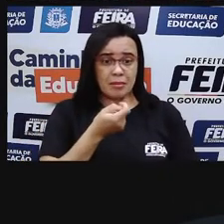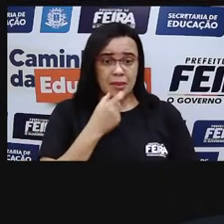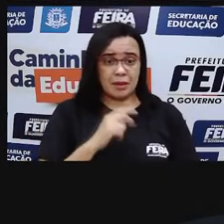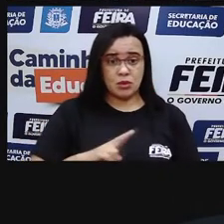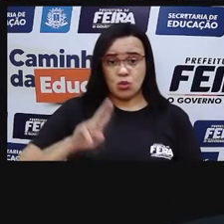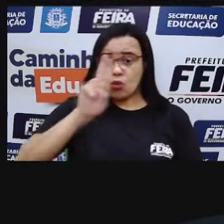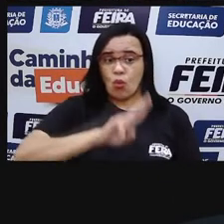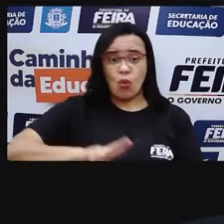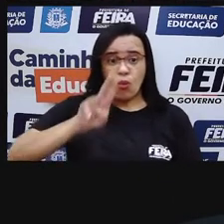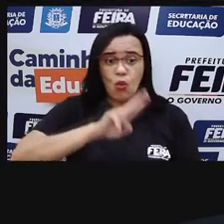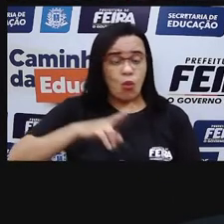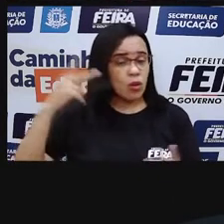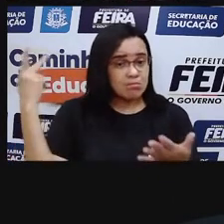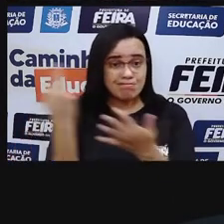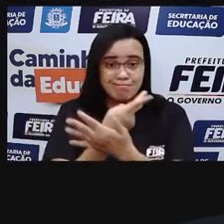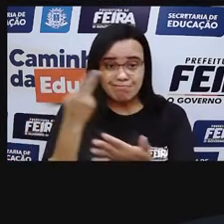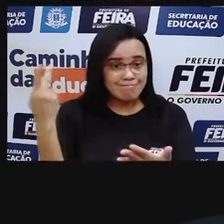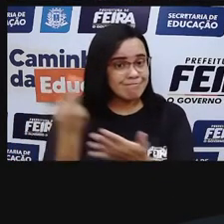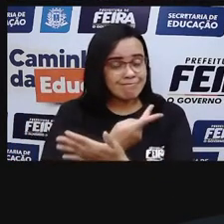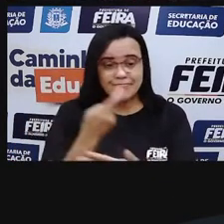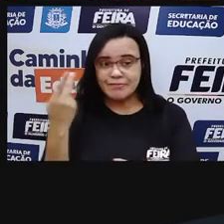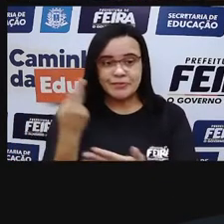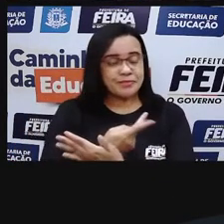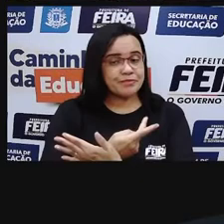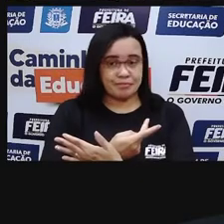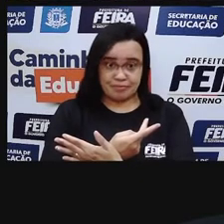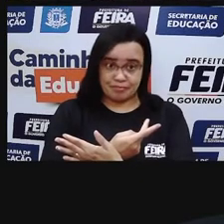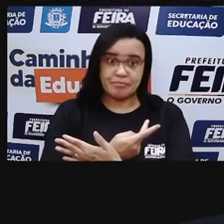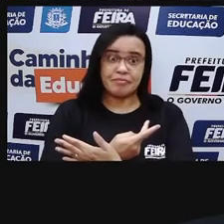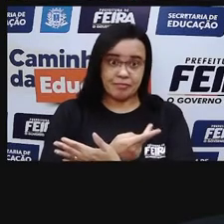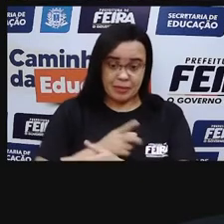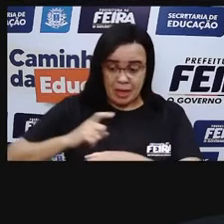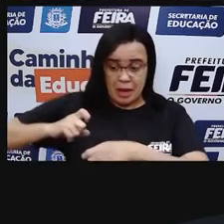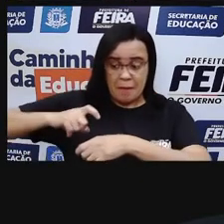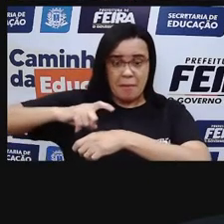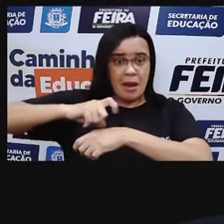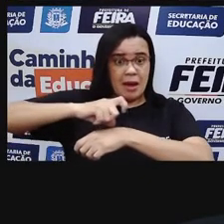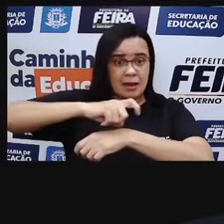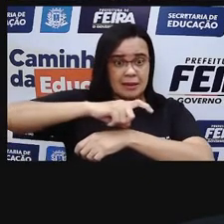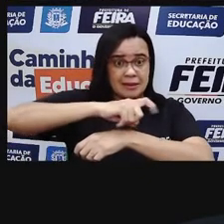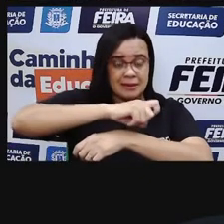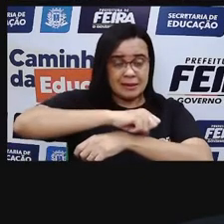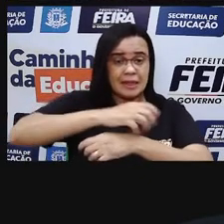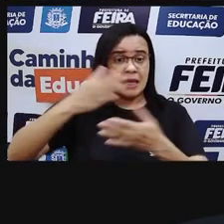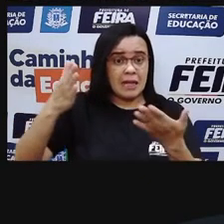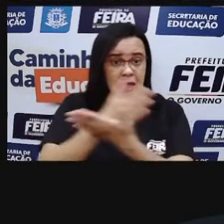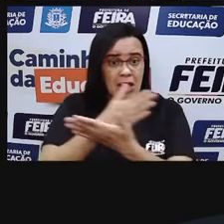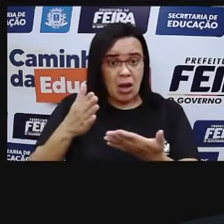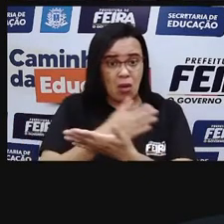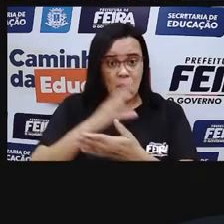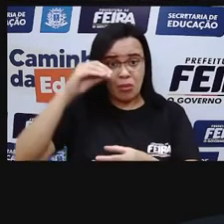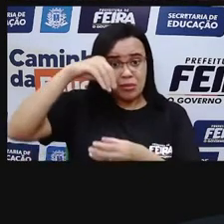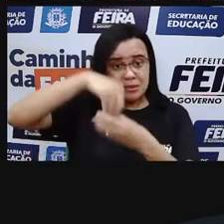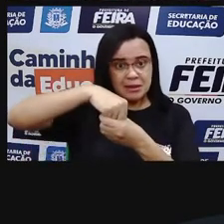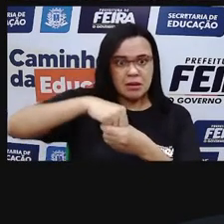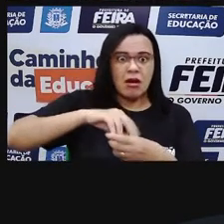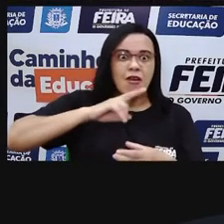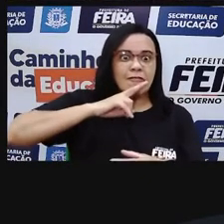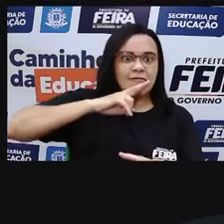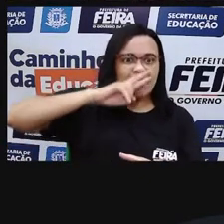de uma maneira errada, né? Ele selecionou as bactérias que eram resistentes. Ou seja,